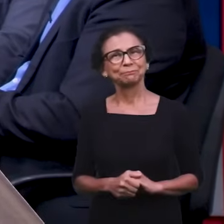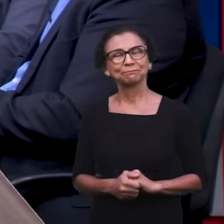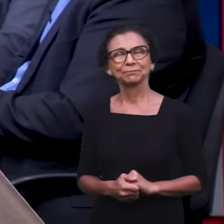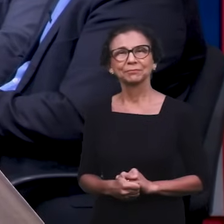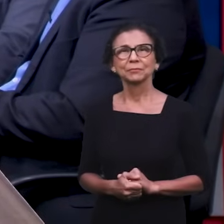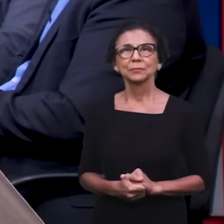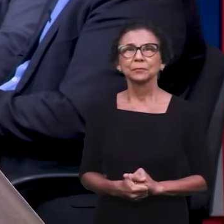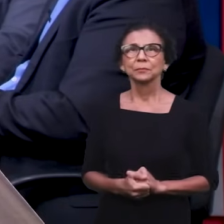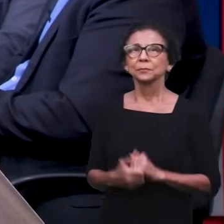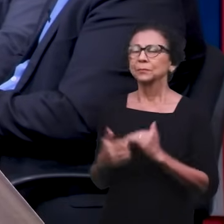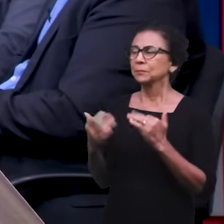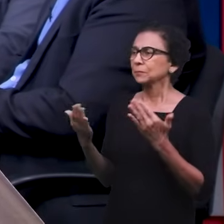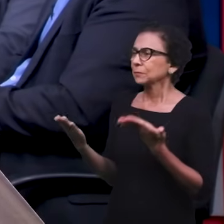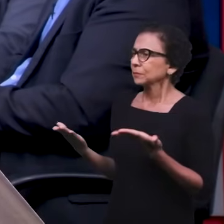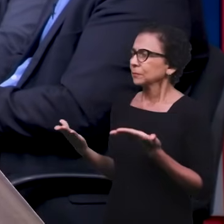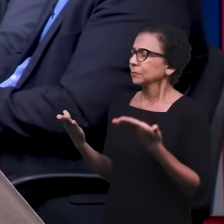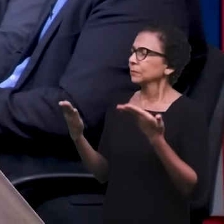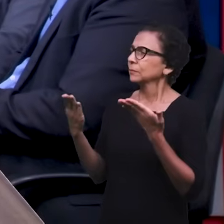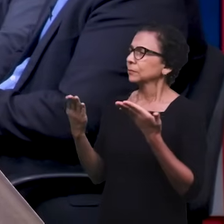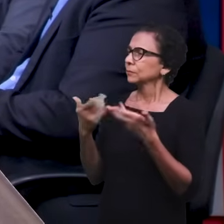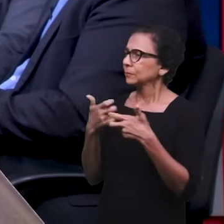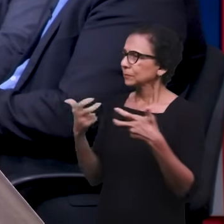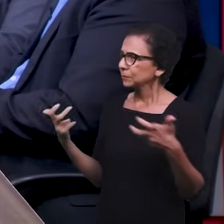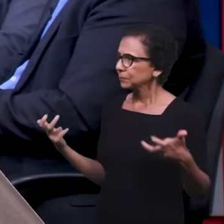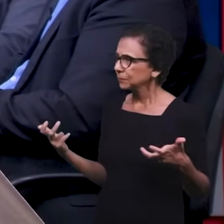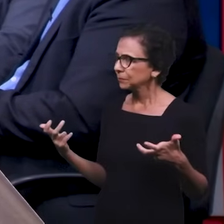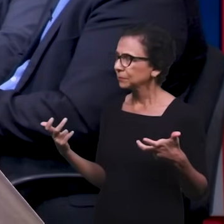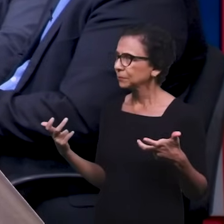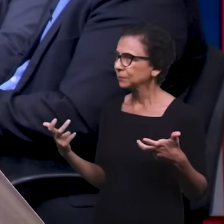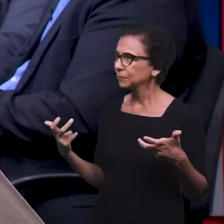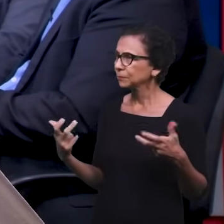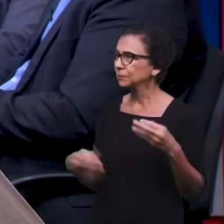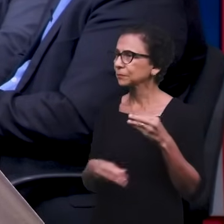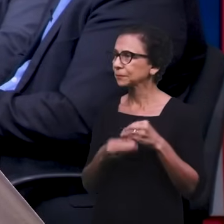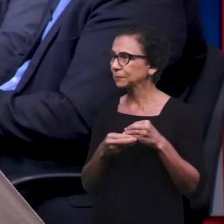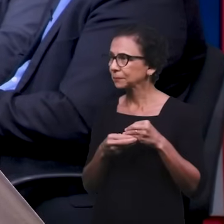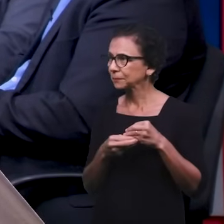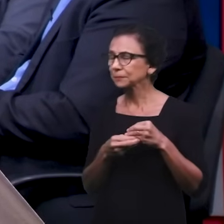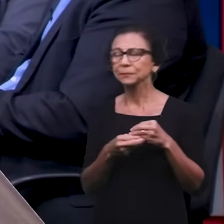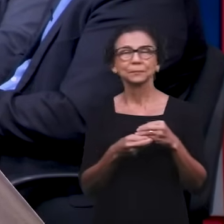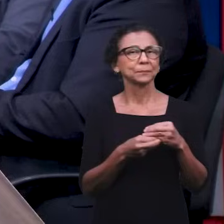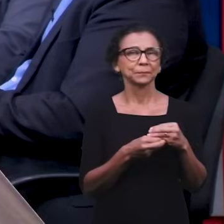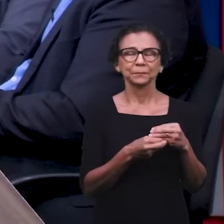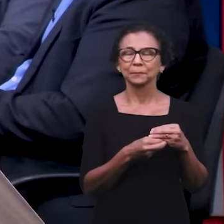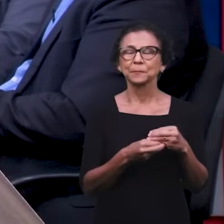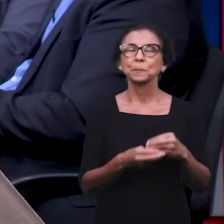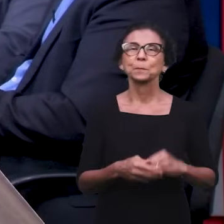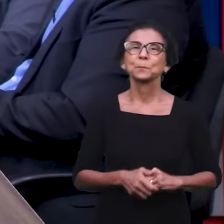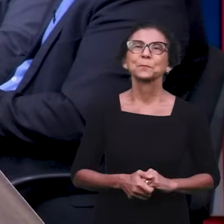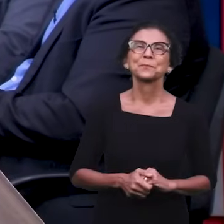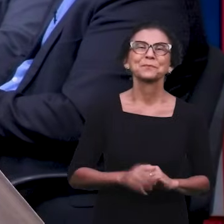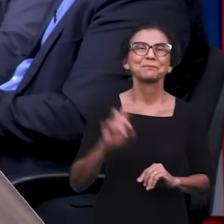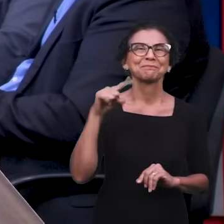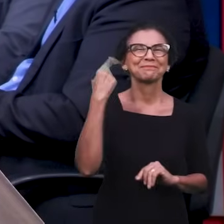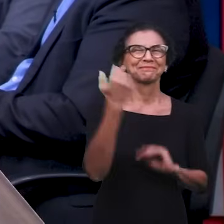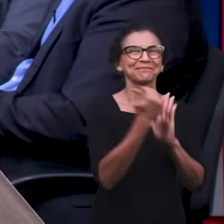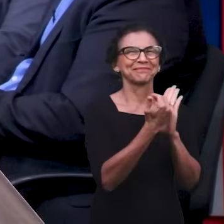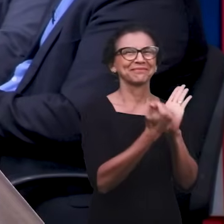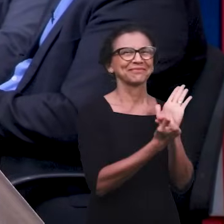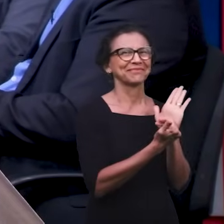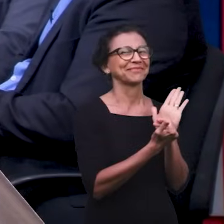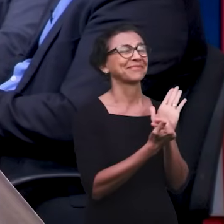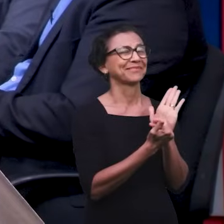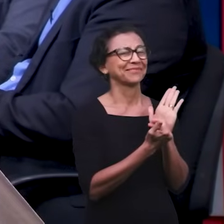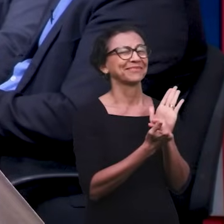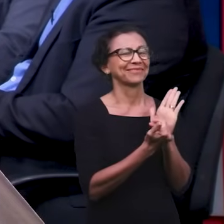outra consideração que os pastores, os irmãos Amém. gostariam de fazer neste Glória a momento? Deus. Não, Muito bem. vamos deixar para o próximo episódio. Tem